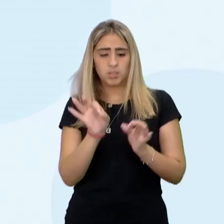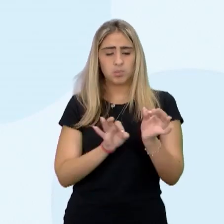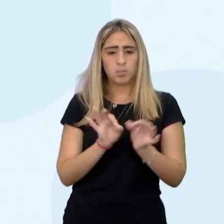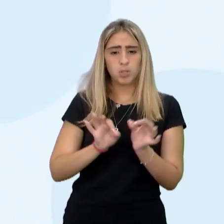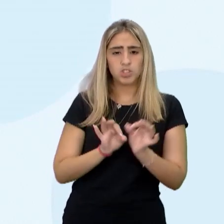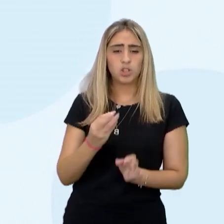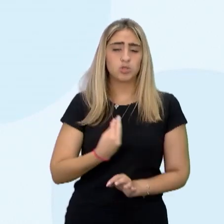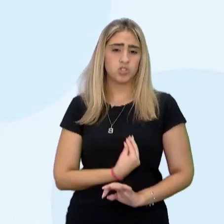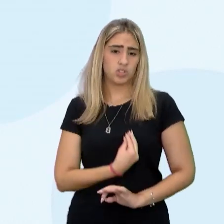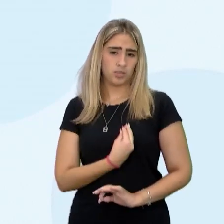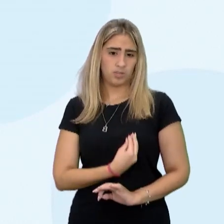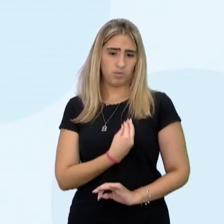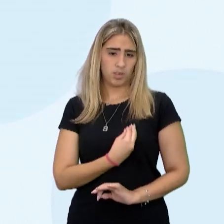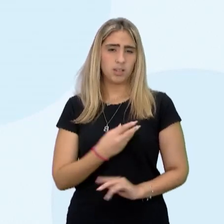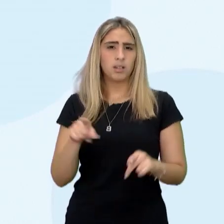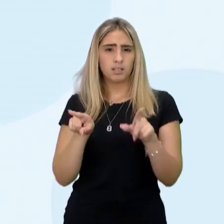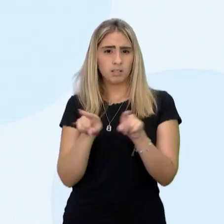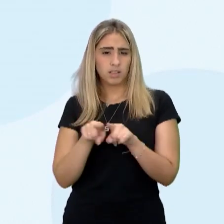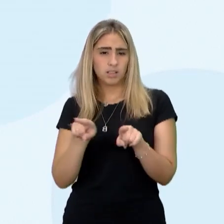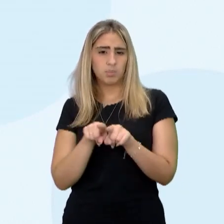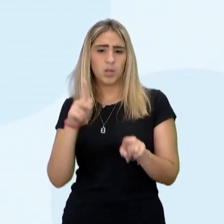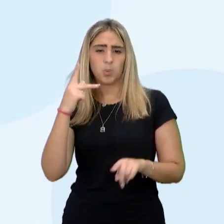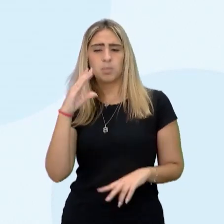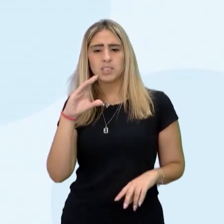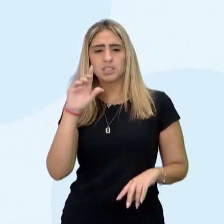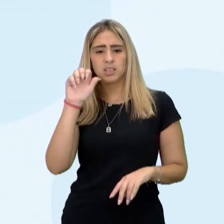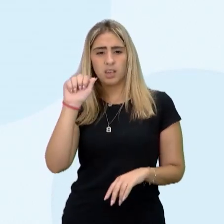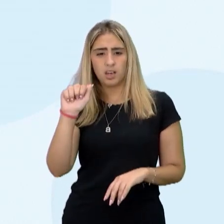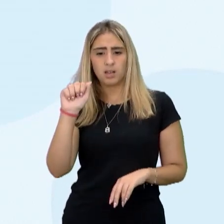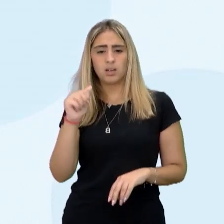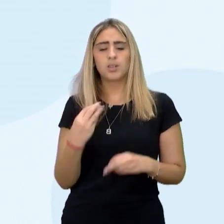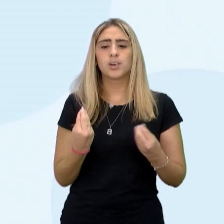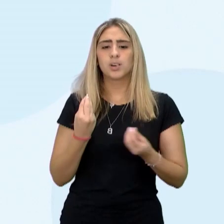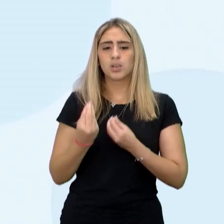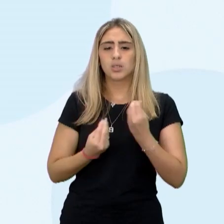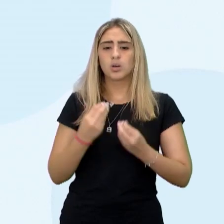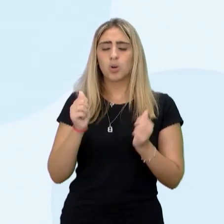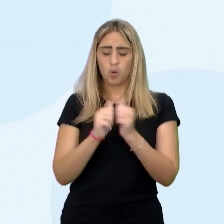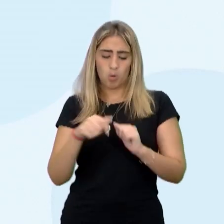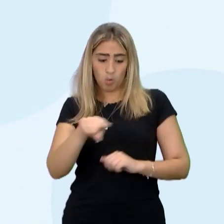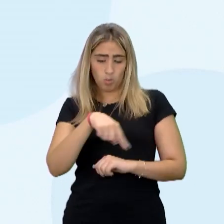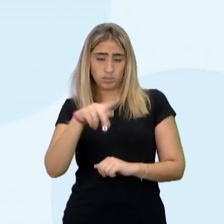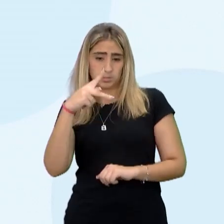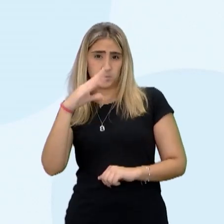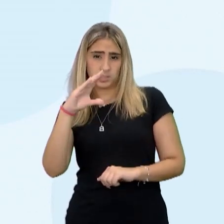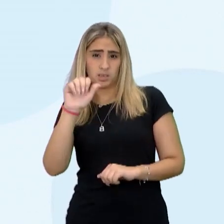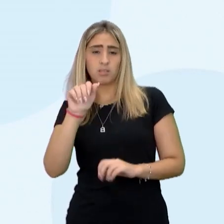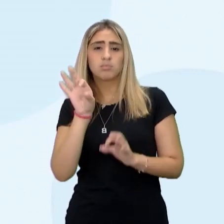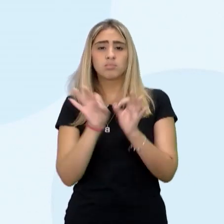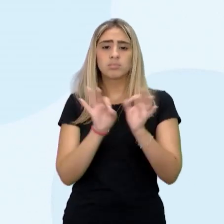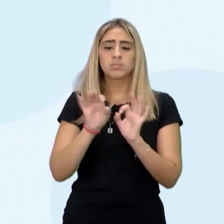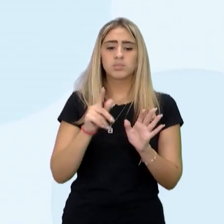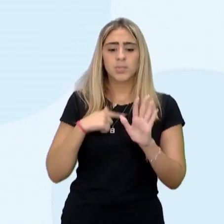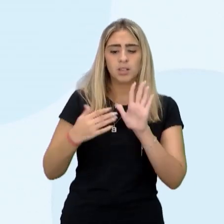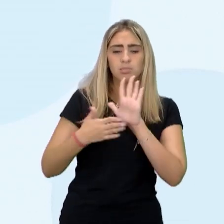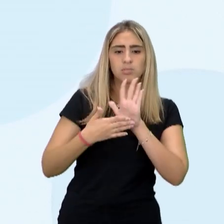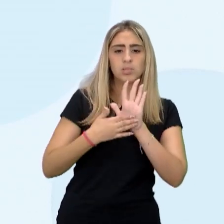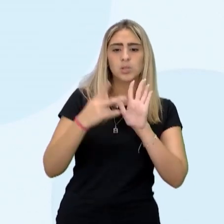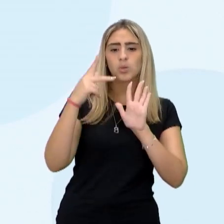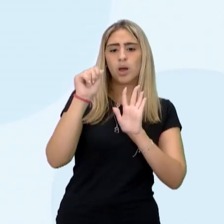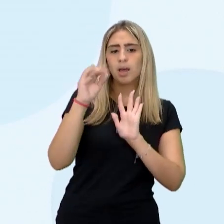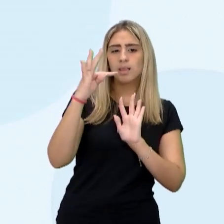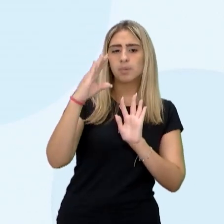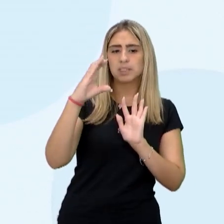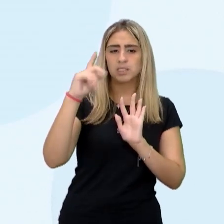de vida. E ele alinha com o PCA, por exemplo, com os PCAs, né, para definir, por exemplo, as pautas do ATPCG